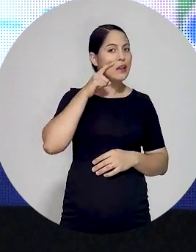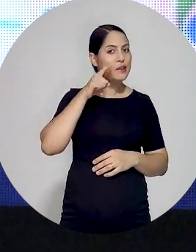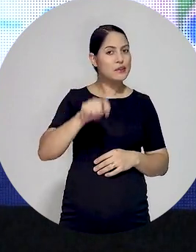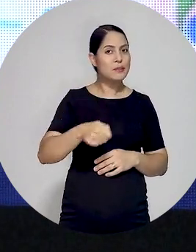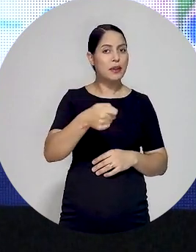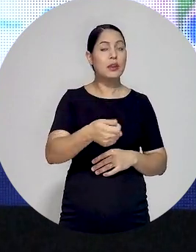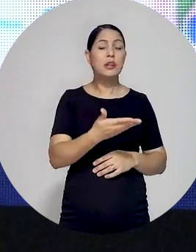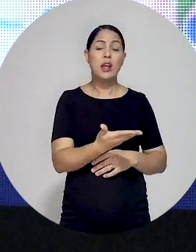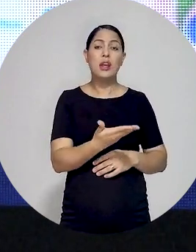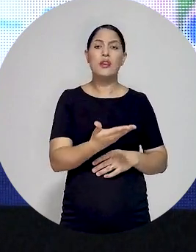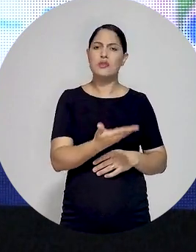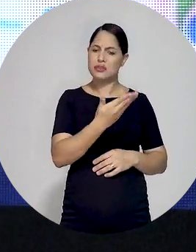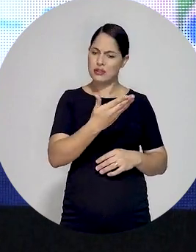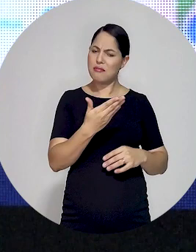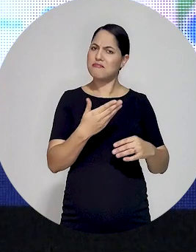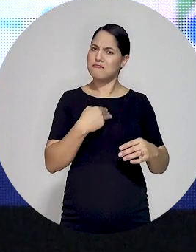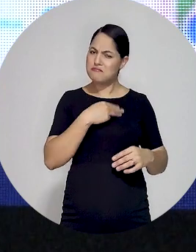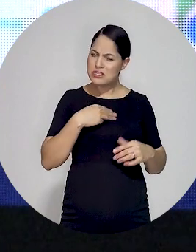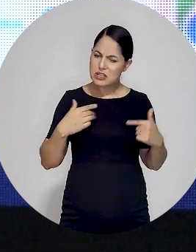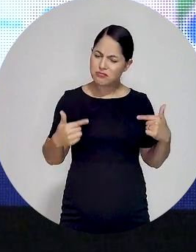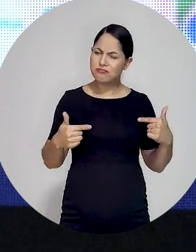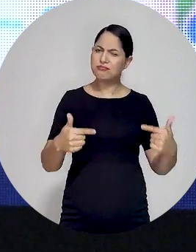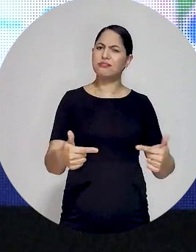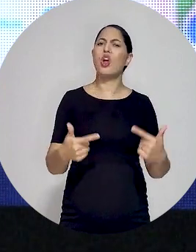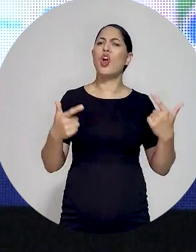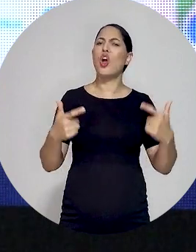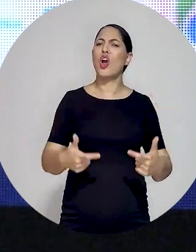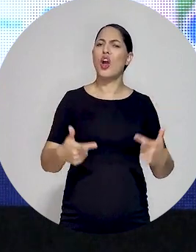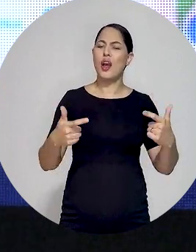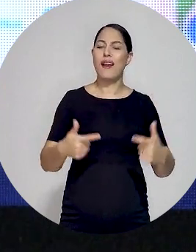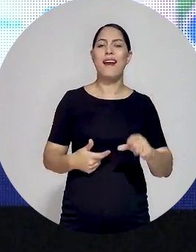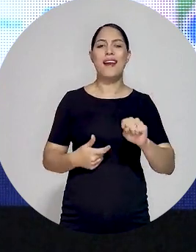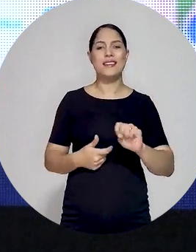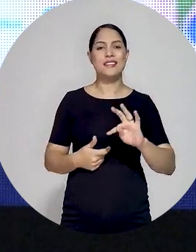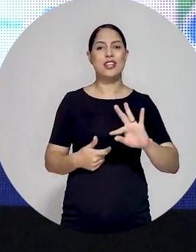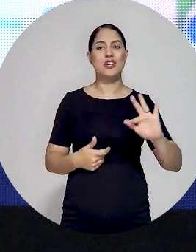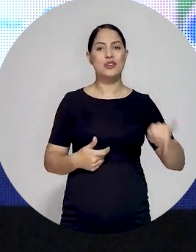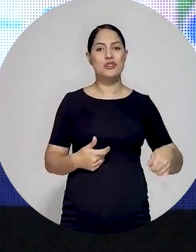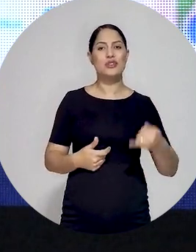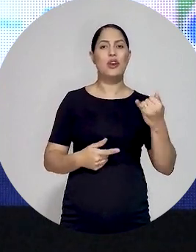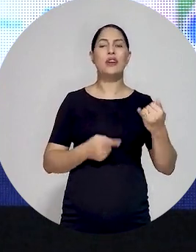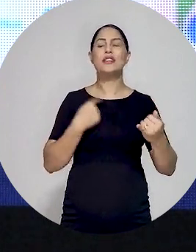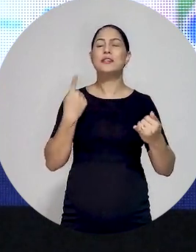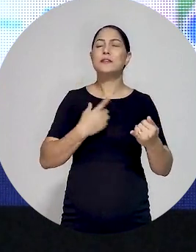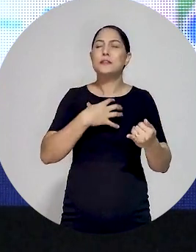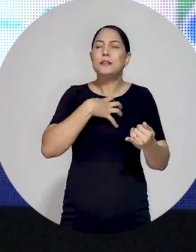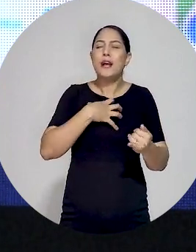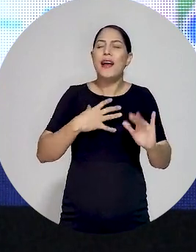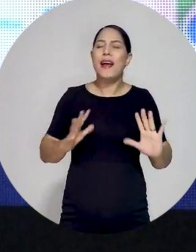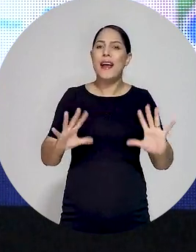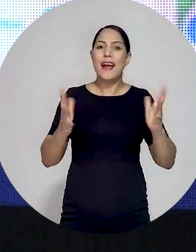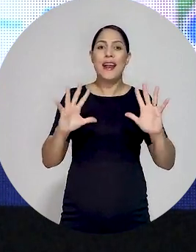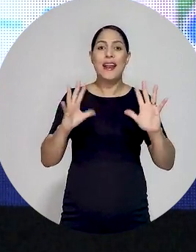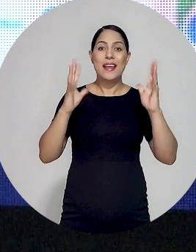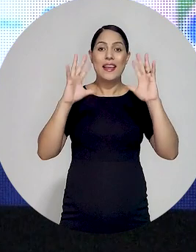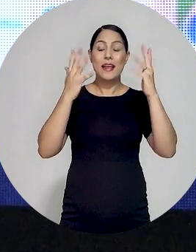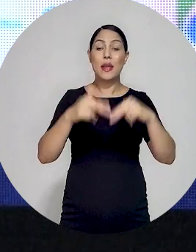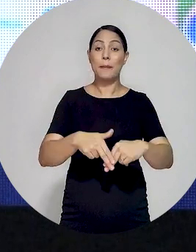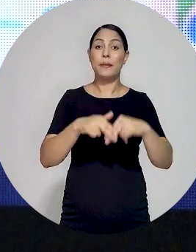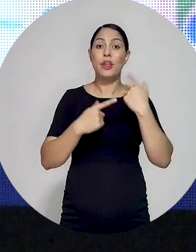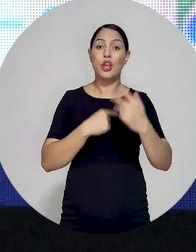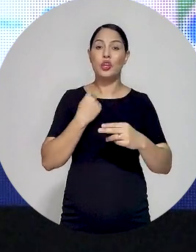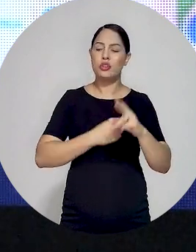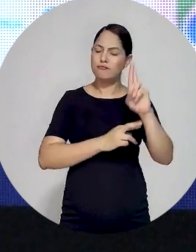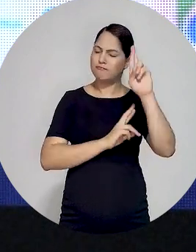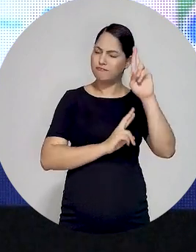presidente, que a sua missão, quando foi defendida na tribuna do STJ, foi tão celebrada por todos os advogados e advogadas do nosso país,